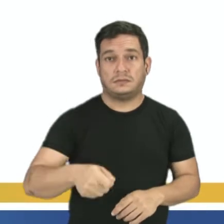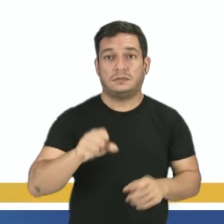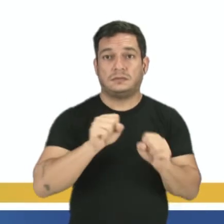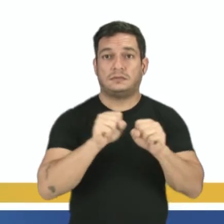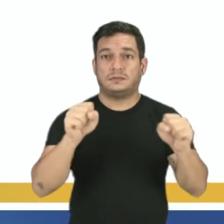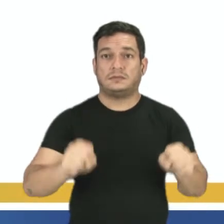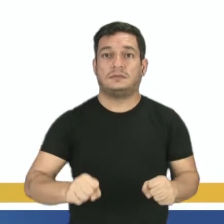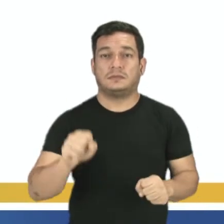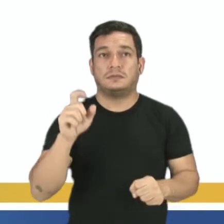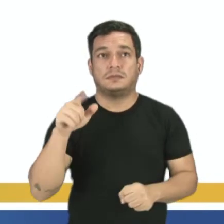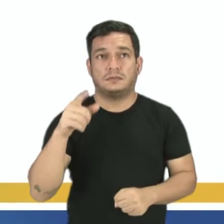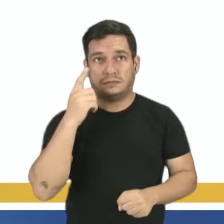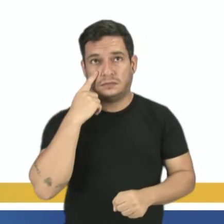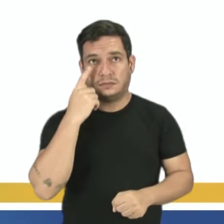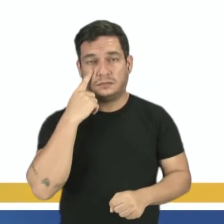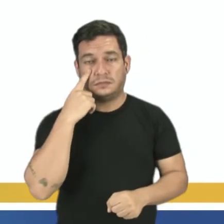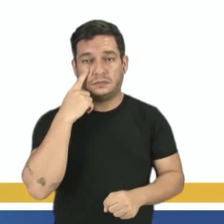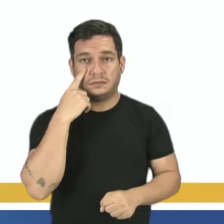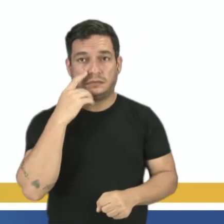do sistema